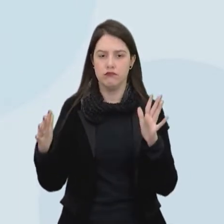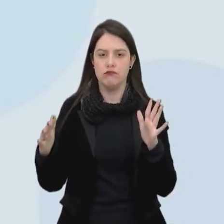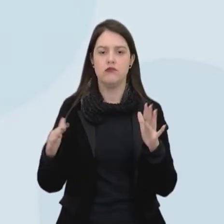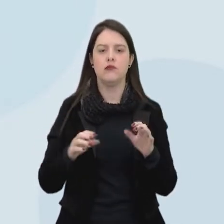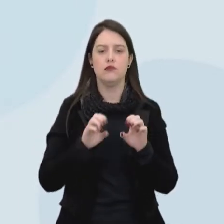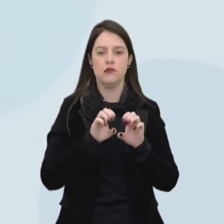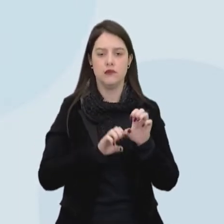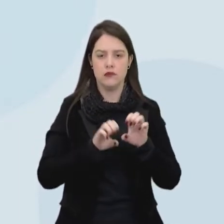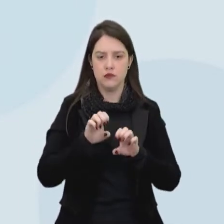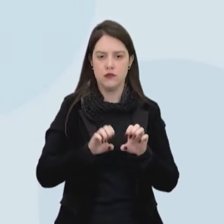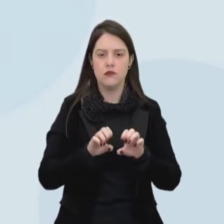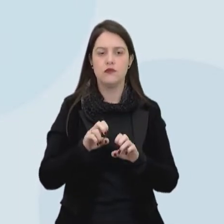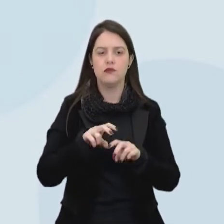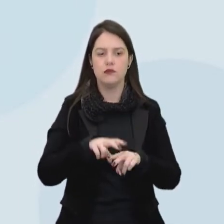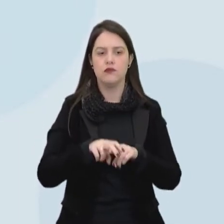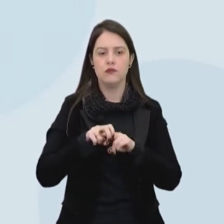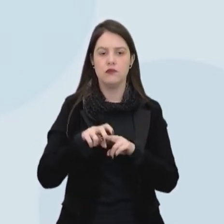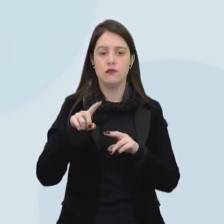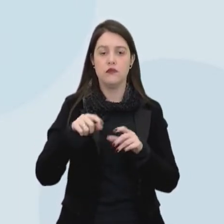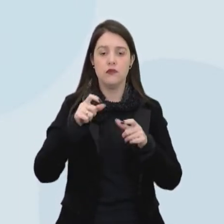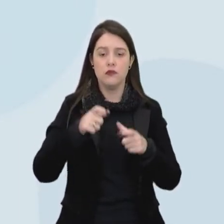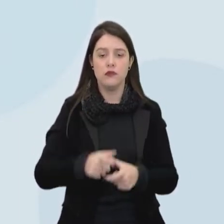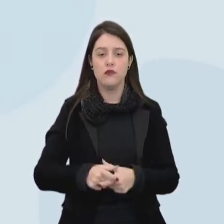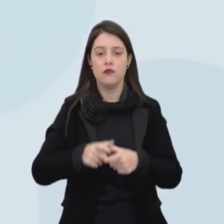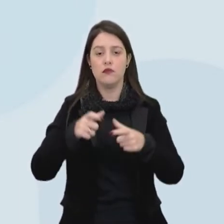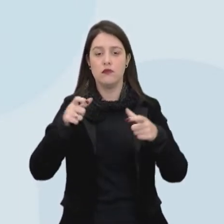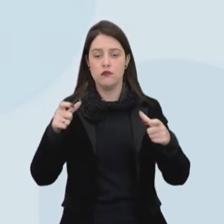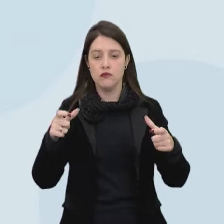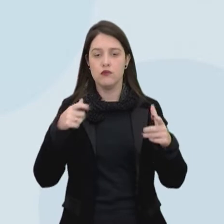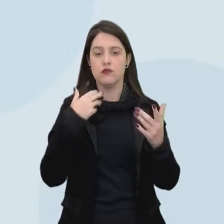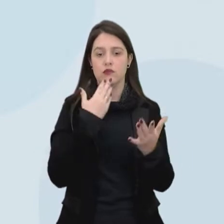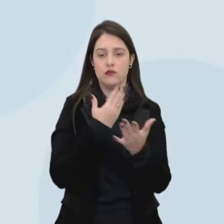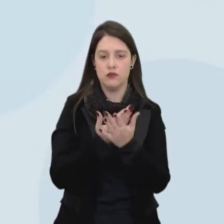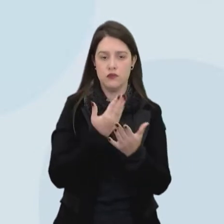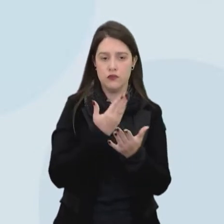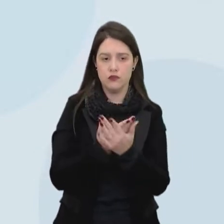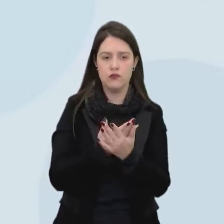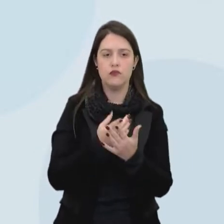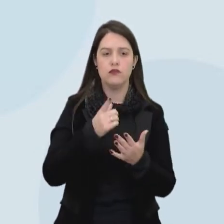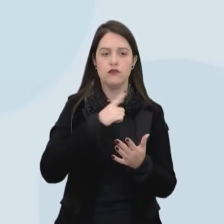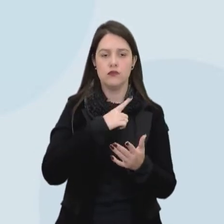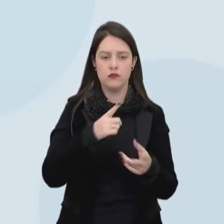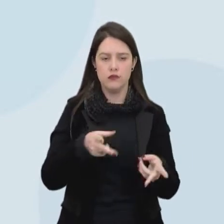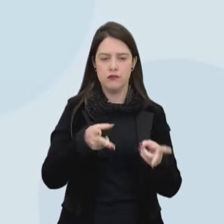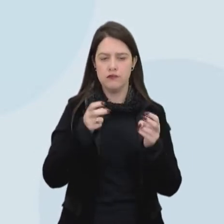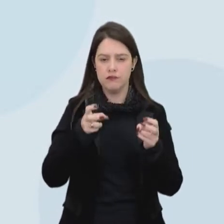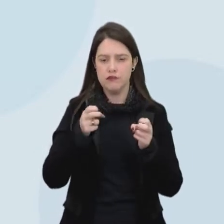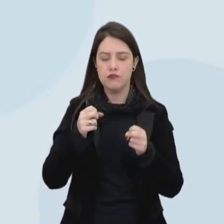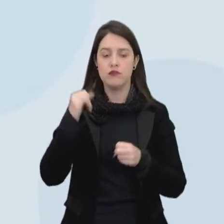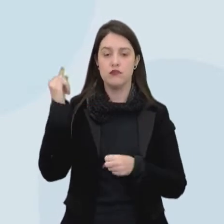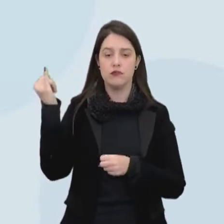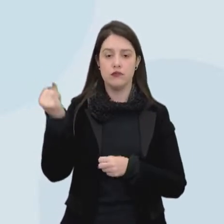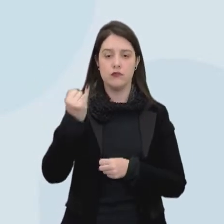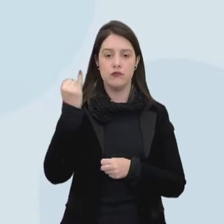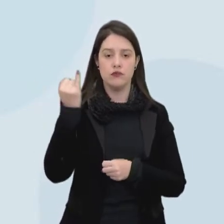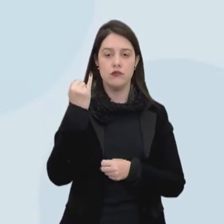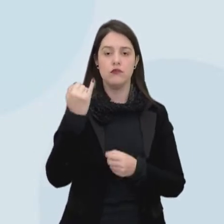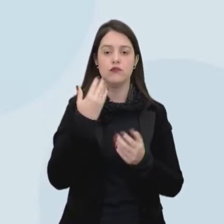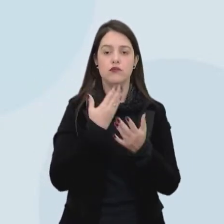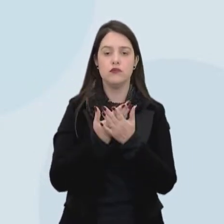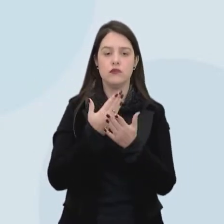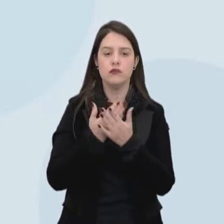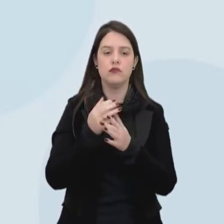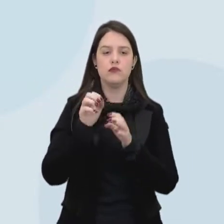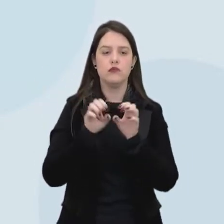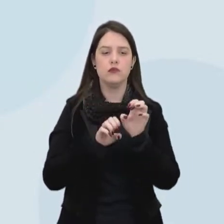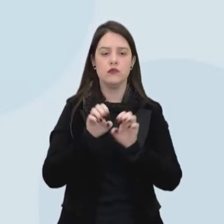demografia com a estatística, por isso é de grande relevância que os estudantes tenham percepção sobre a importância